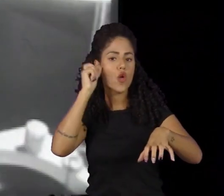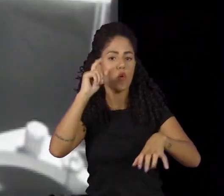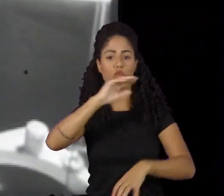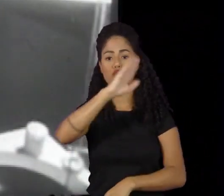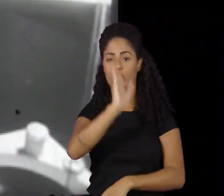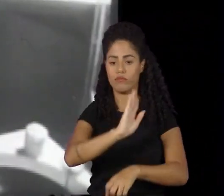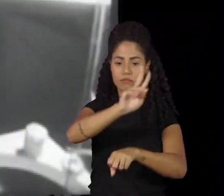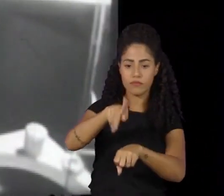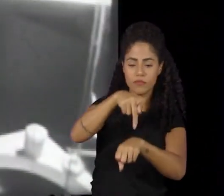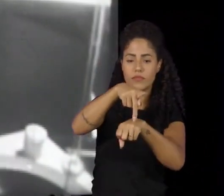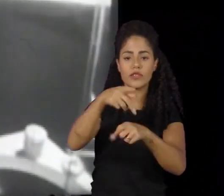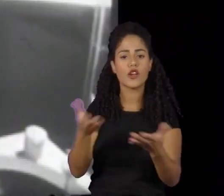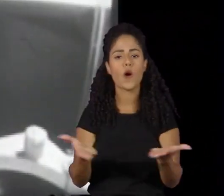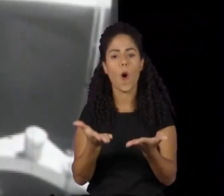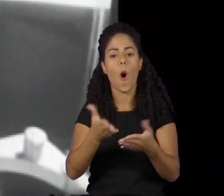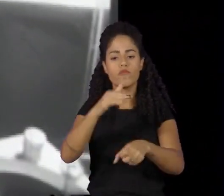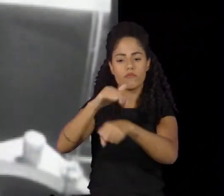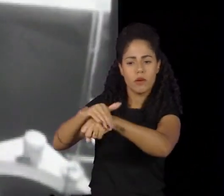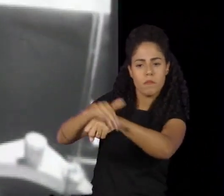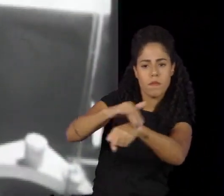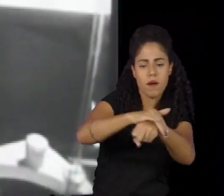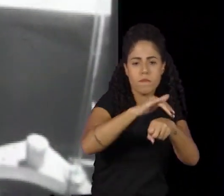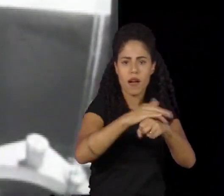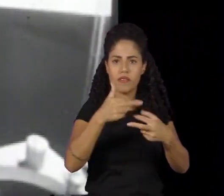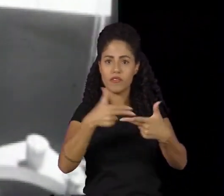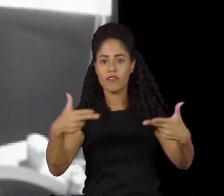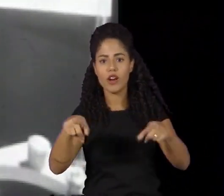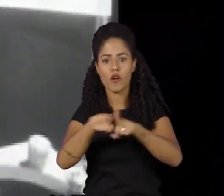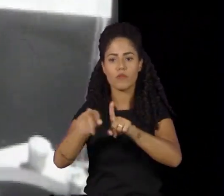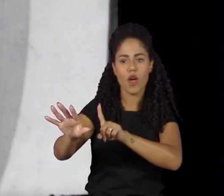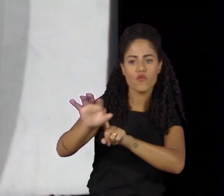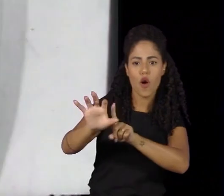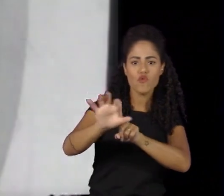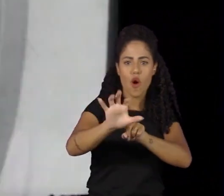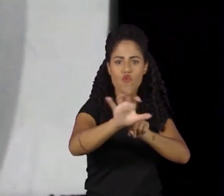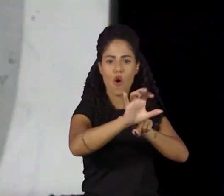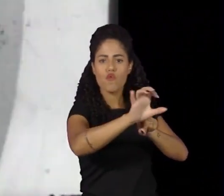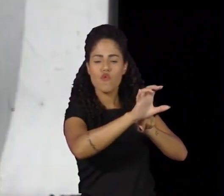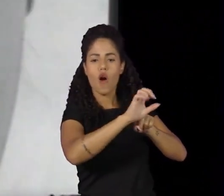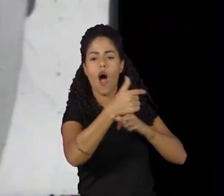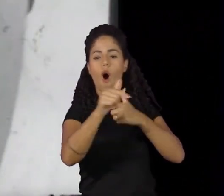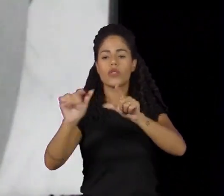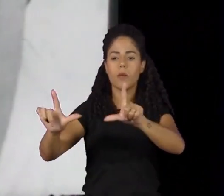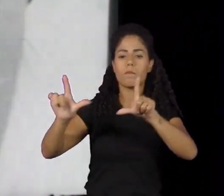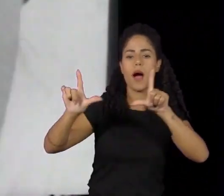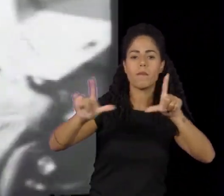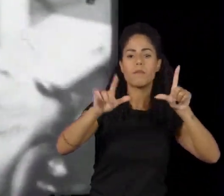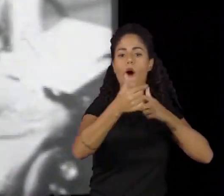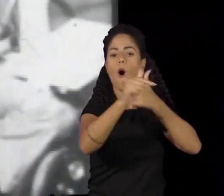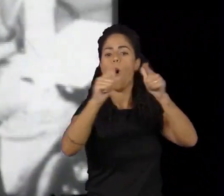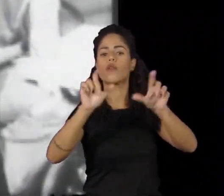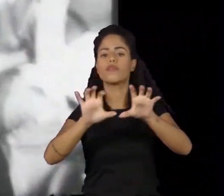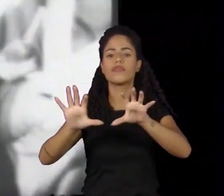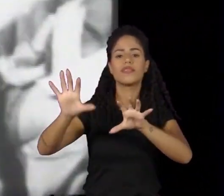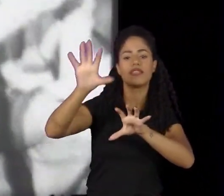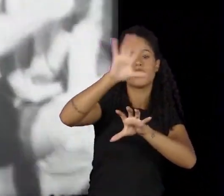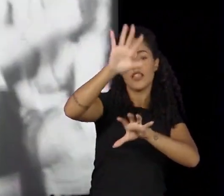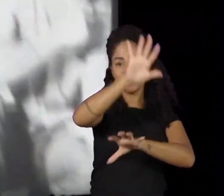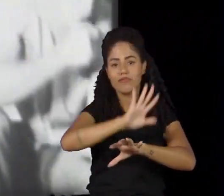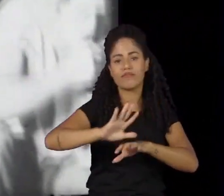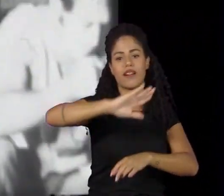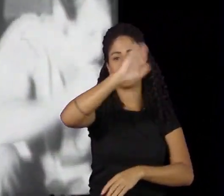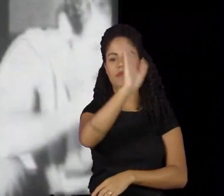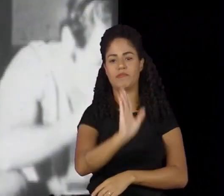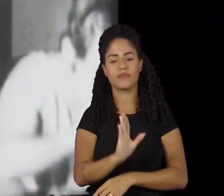país, passaram a produzir e enviar os seus programas para as emissoras dos outros estados, que até